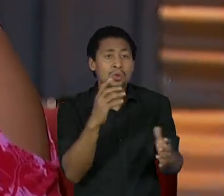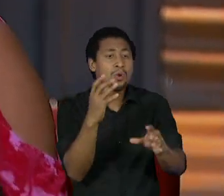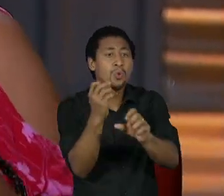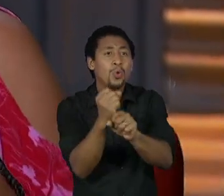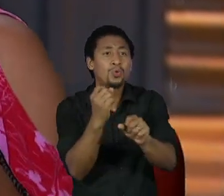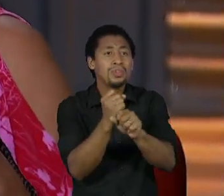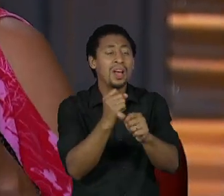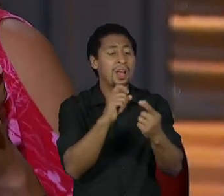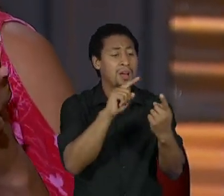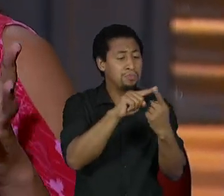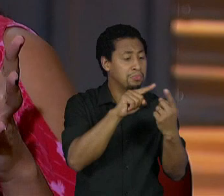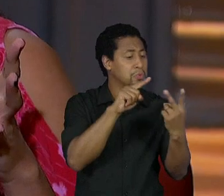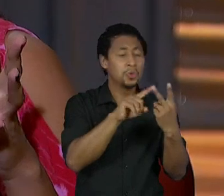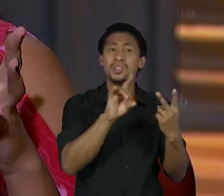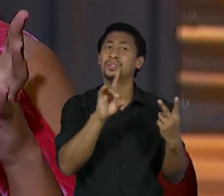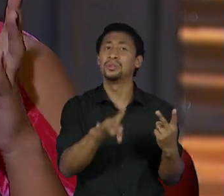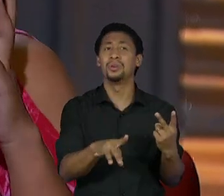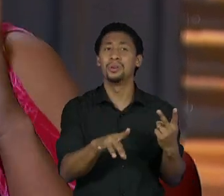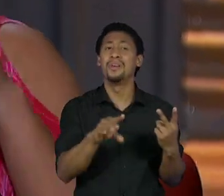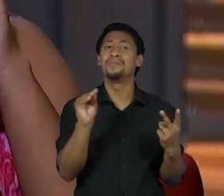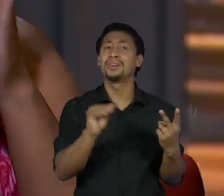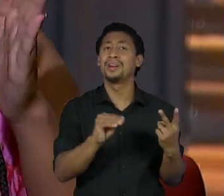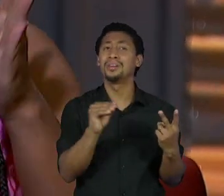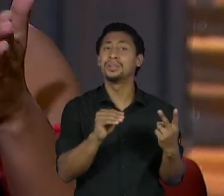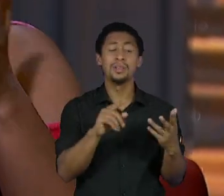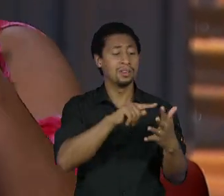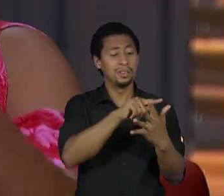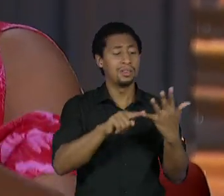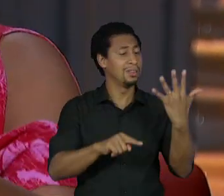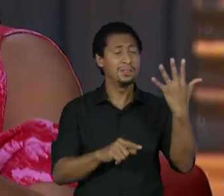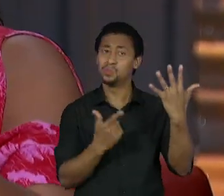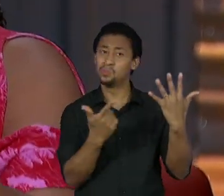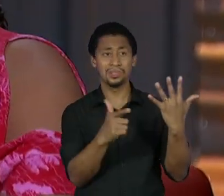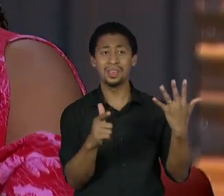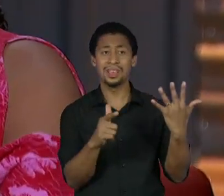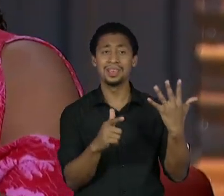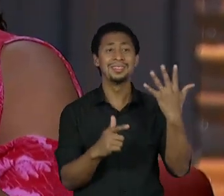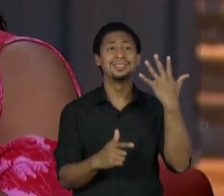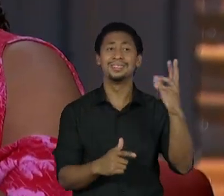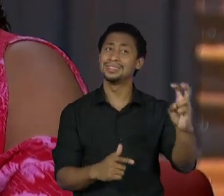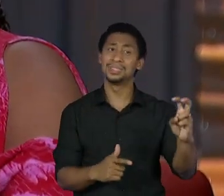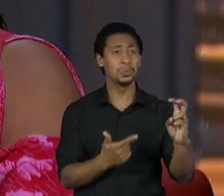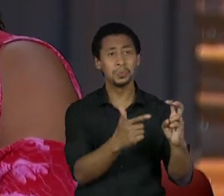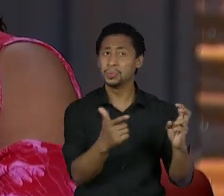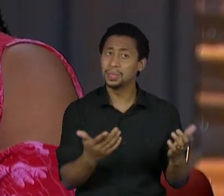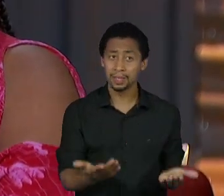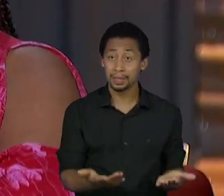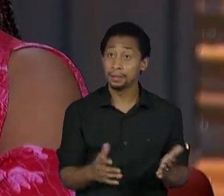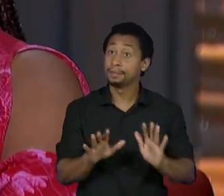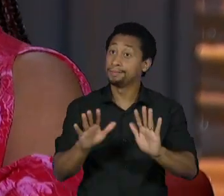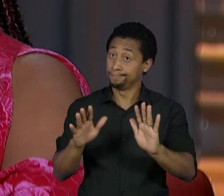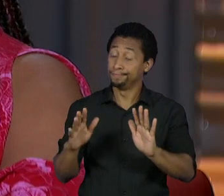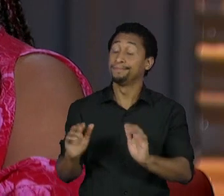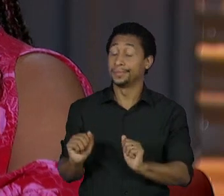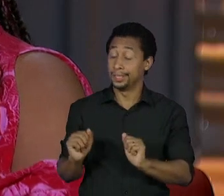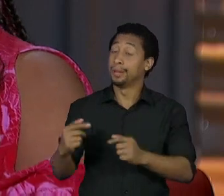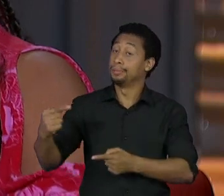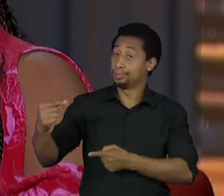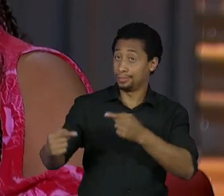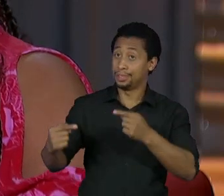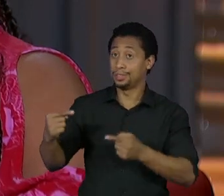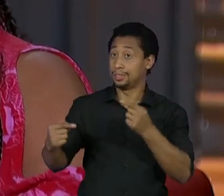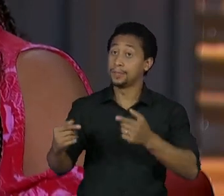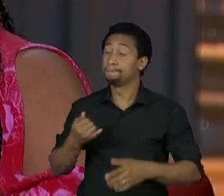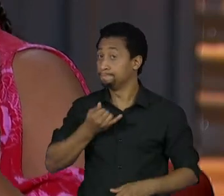a gente olha a política e acha que a política é aqueles homens brancos velhos engravatados na televisão sendo acusados de